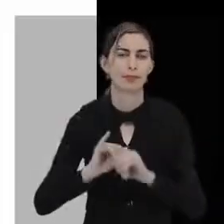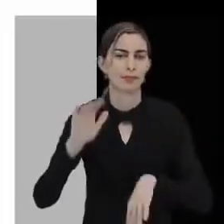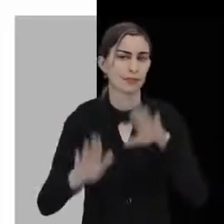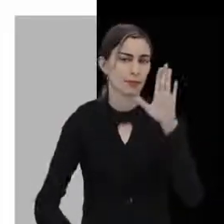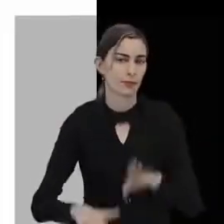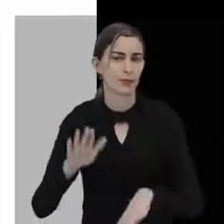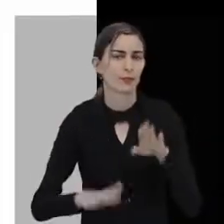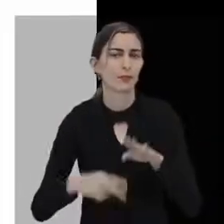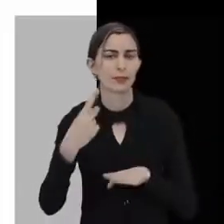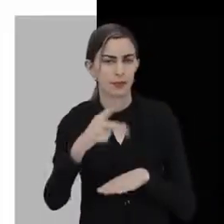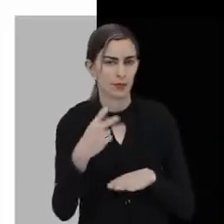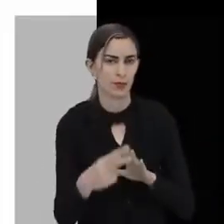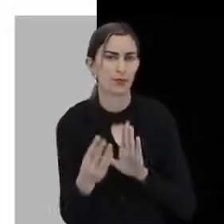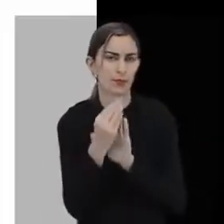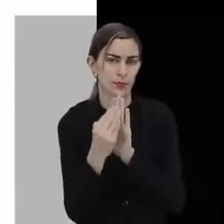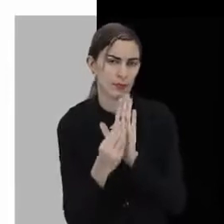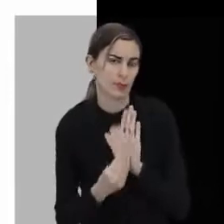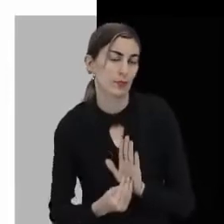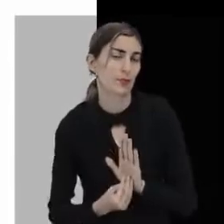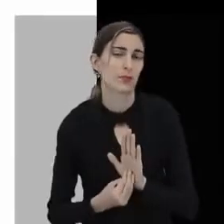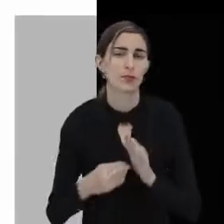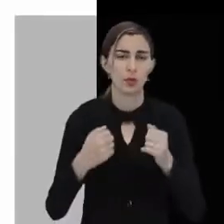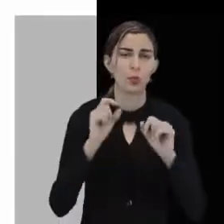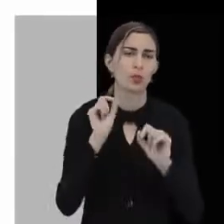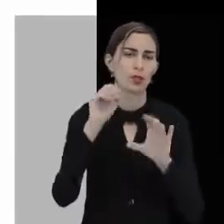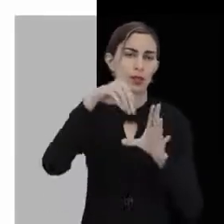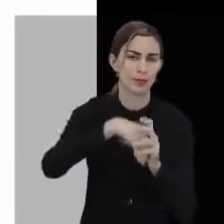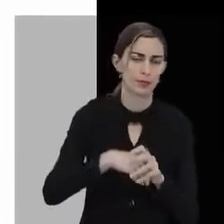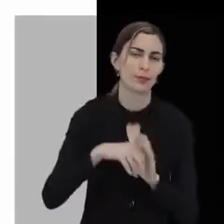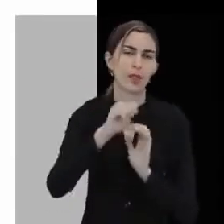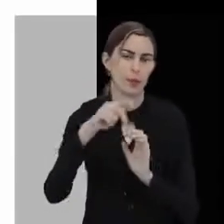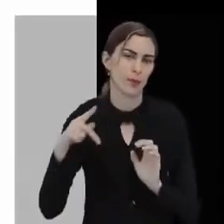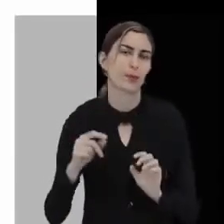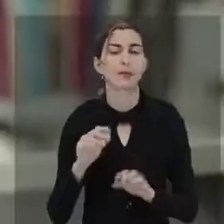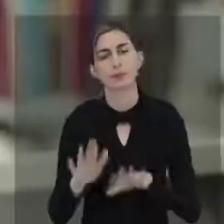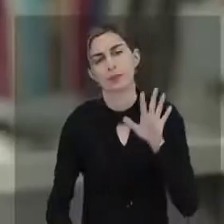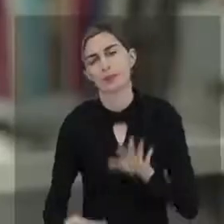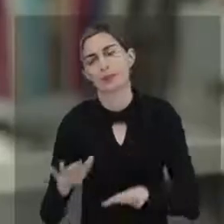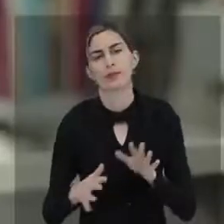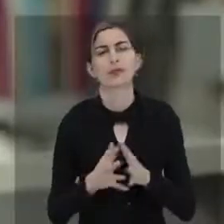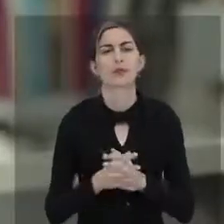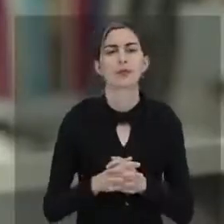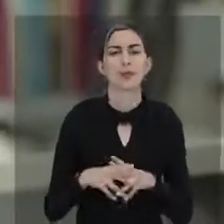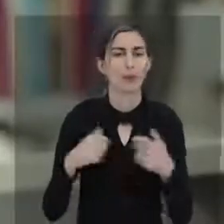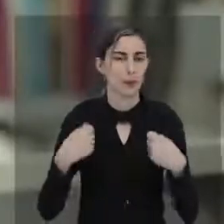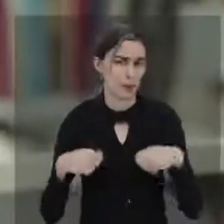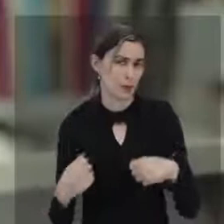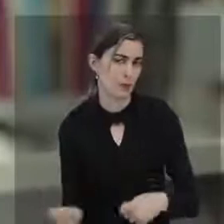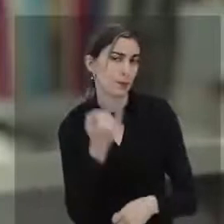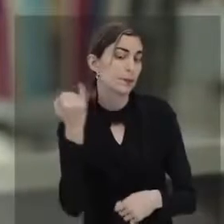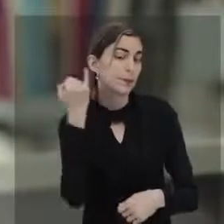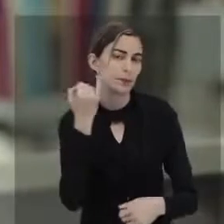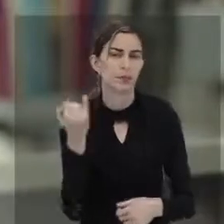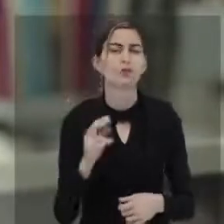sua implementação, vai depender dos requisitos da sua aplicação. Então, é bastante